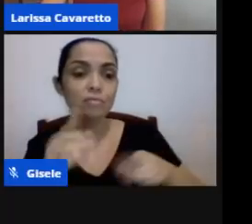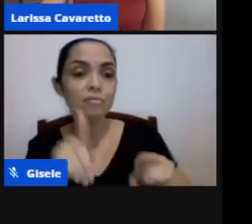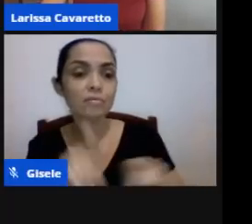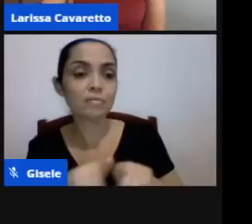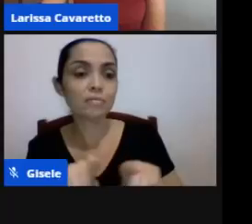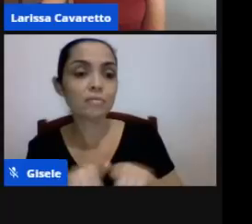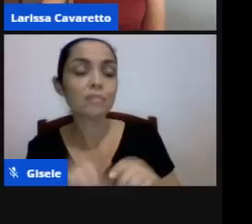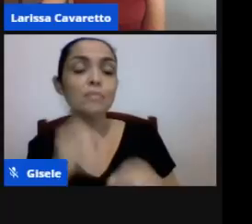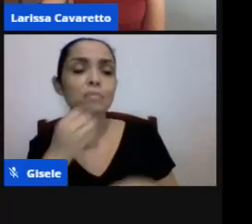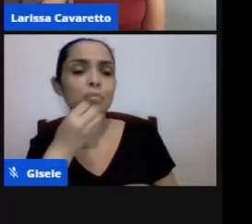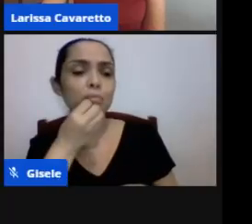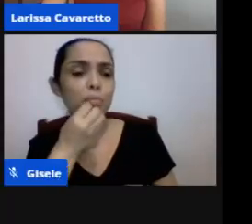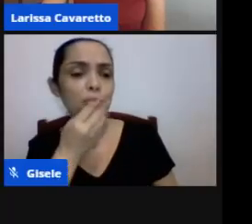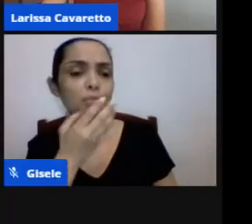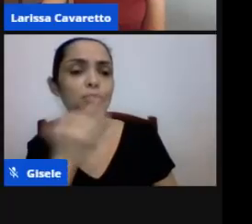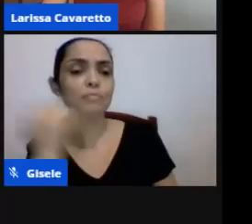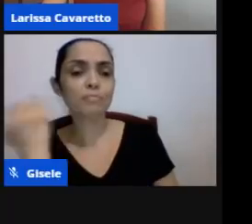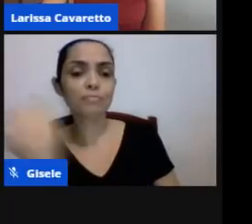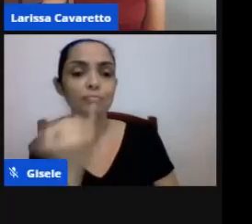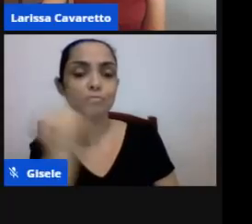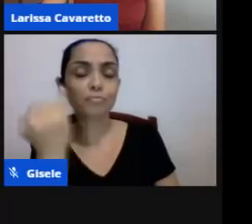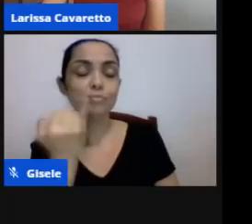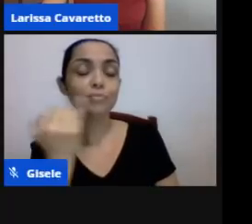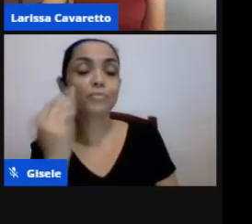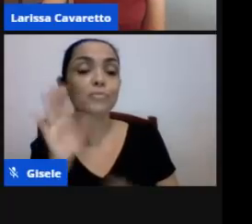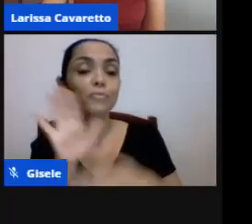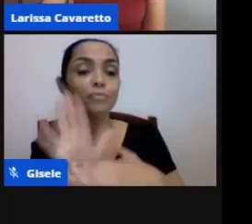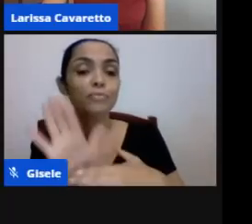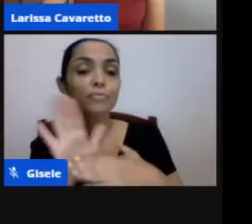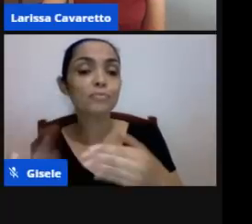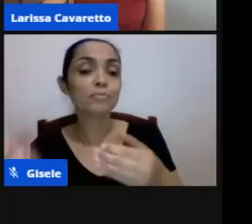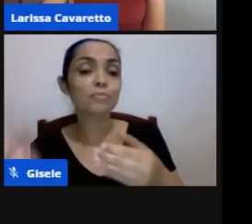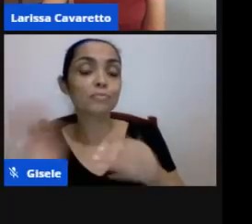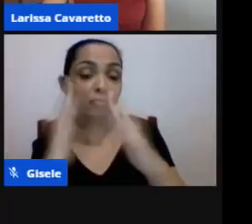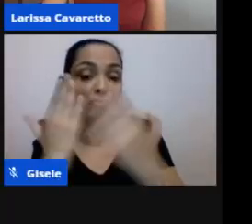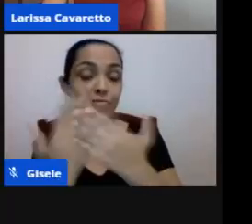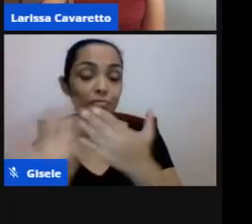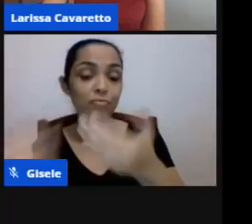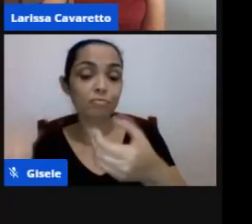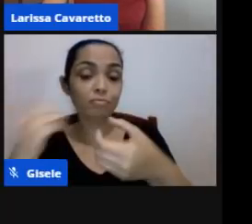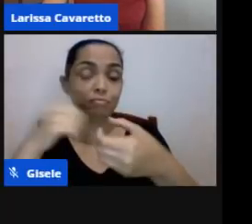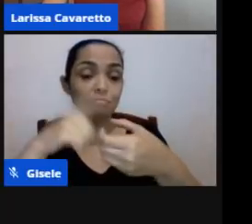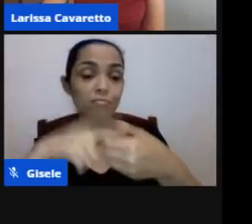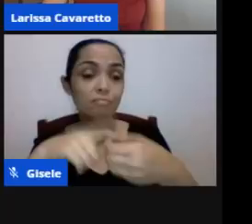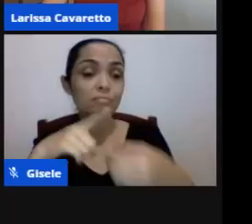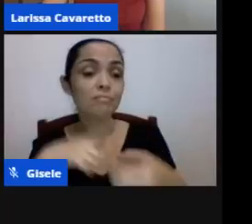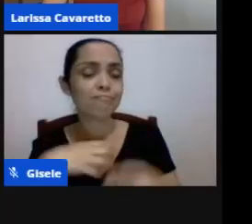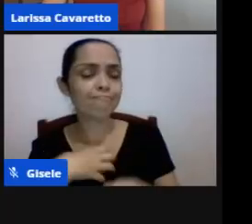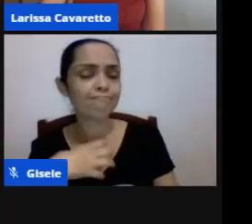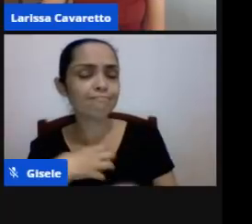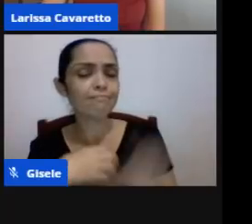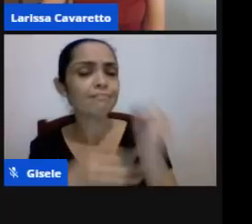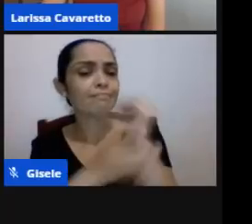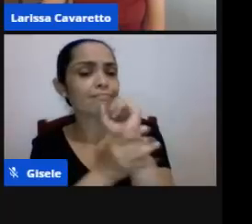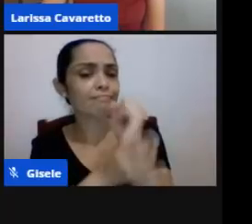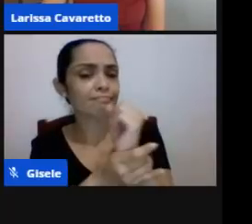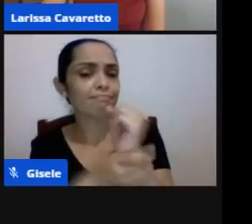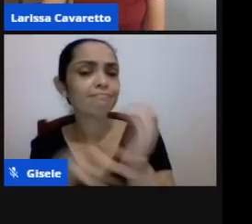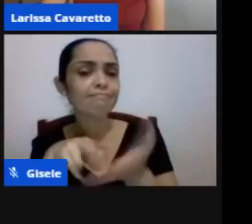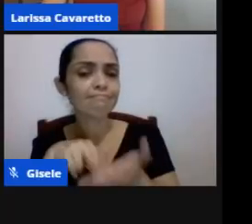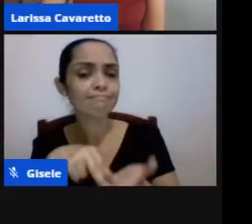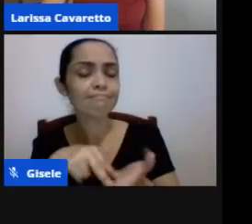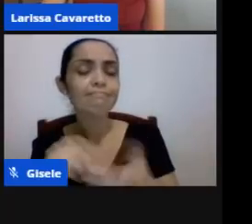uma coisa que realmente vai ajudar muito as escolas a voltarem com mais segurança, que é nessa parceria da saúde com a educação. É uma parceria